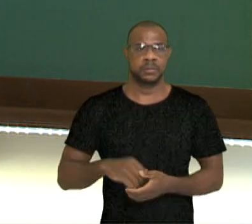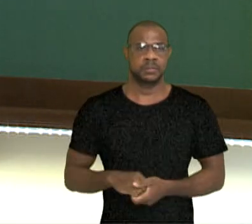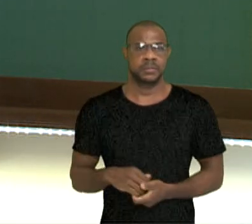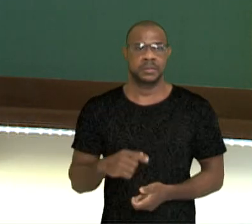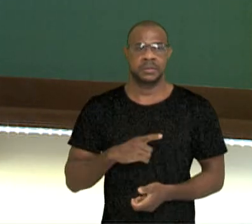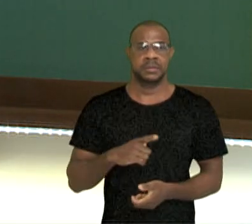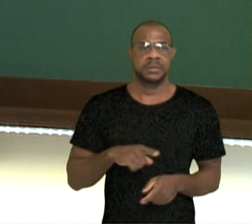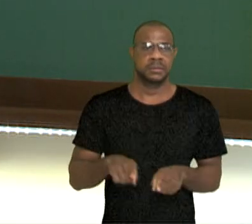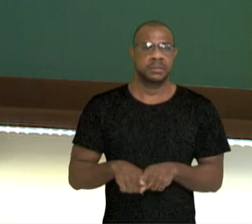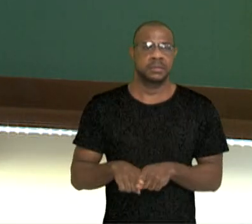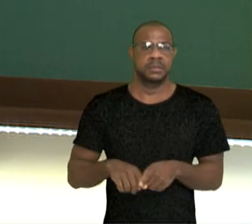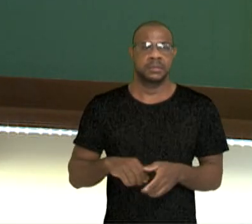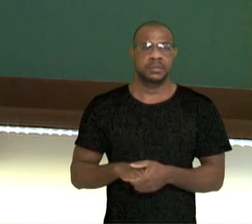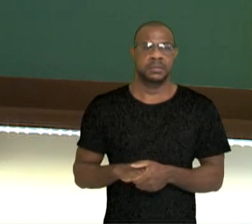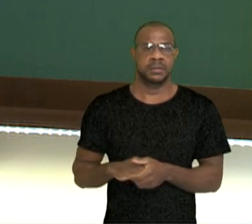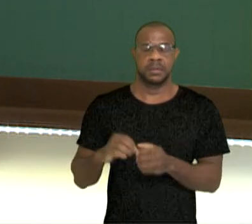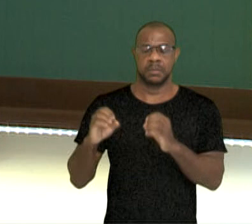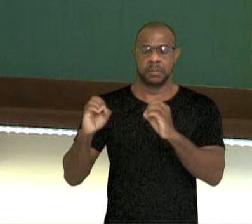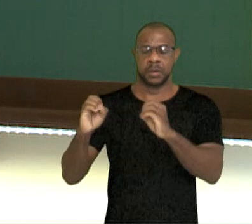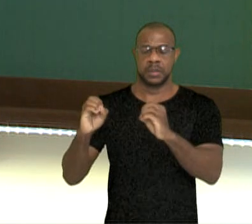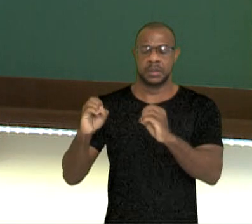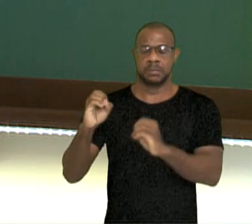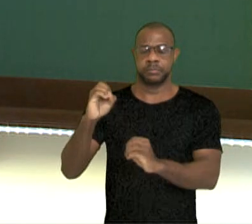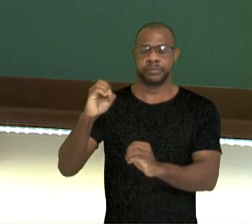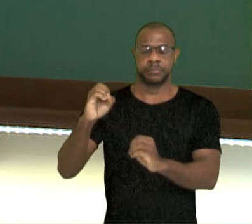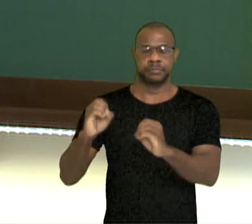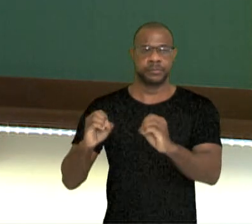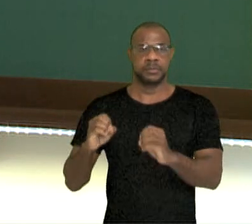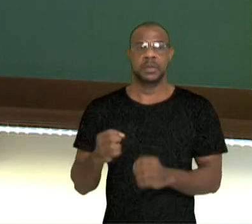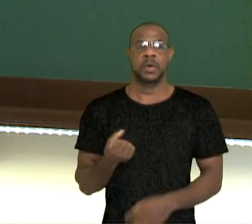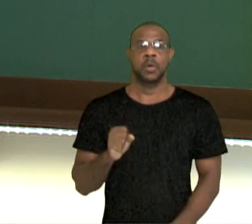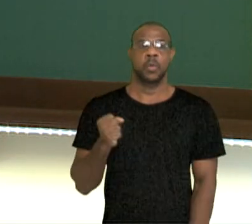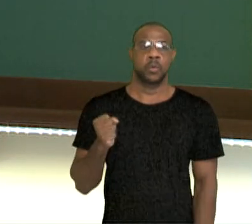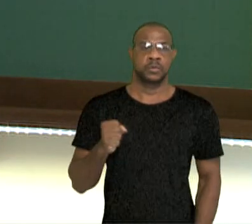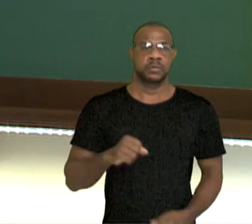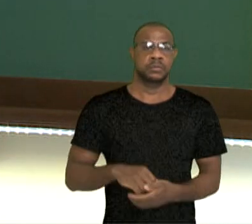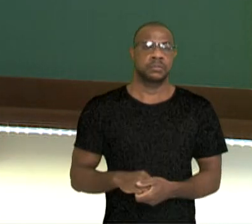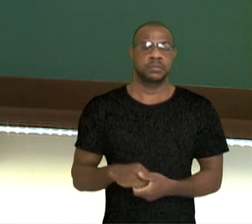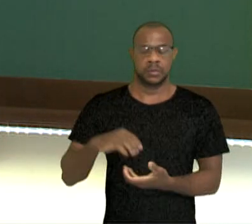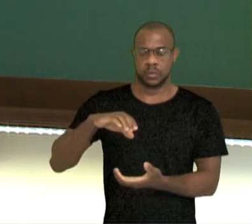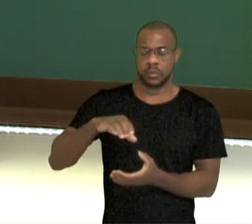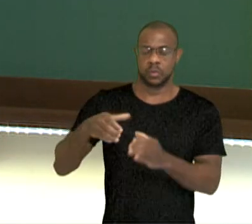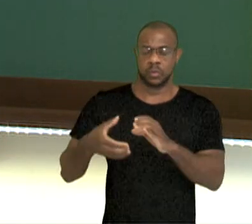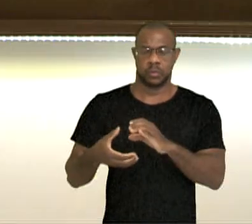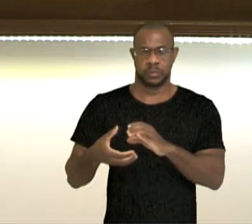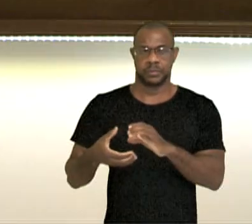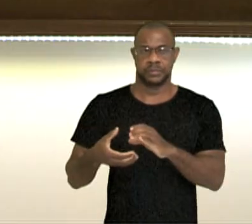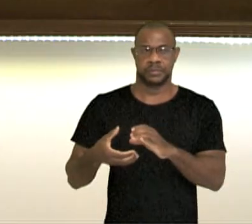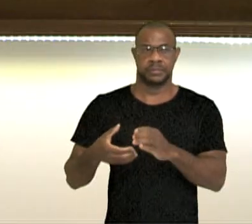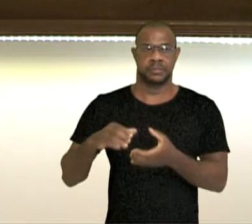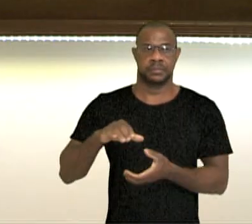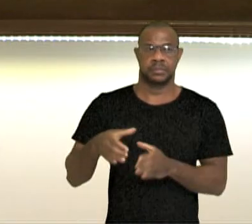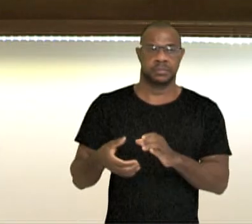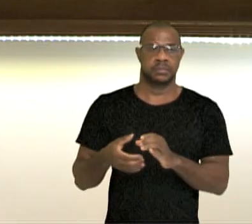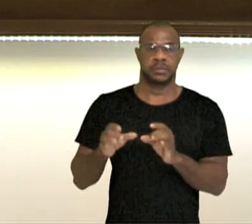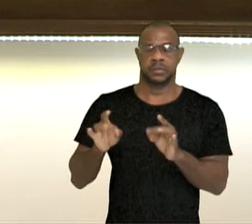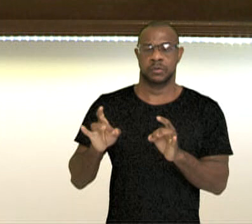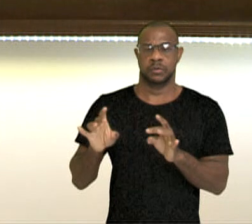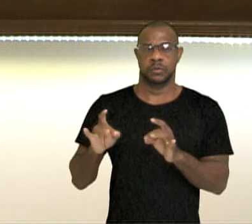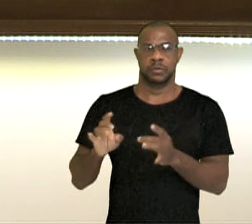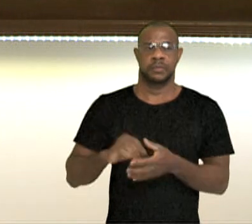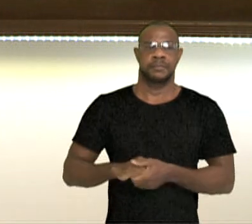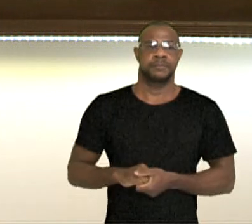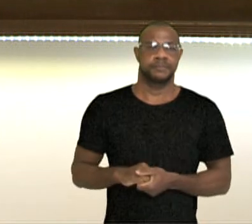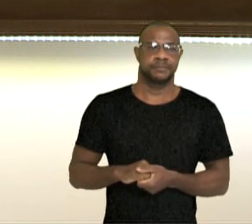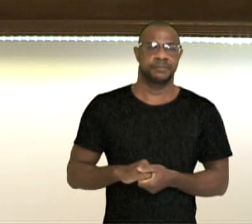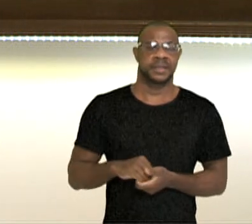essas bolinhas que são os vértices, que são 8. Então, esse é o cubo, um cubo vazado, né? Só a sua aresta e seu vértice,